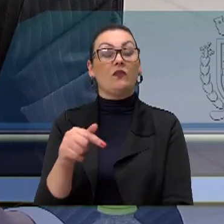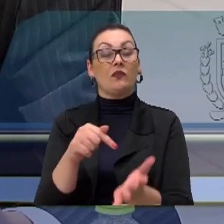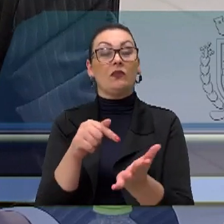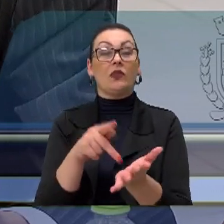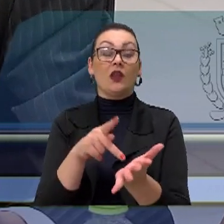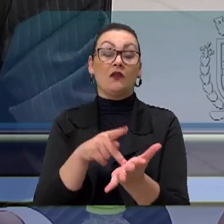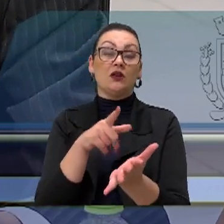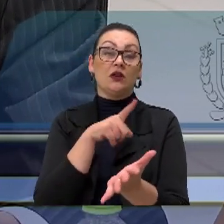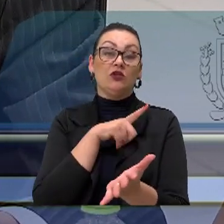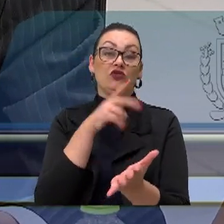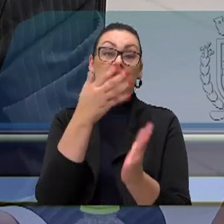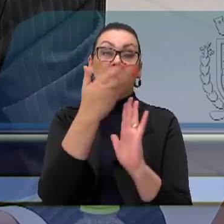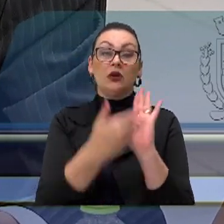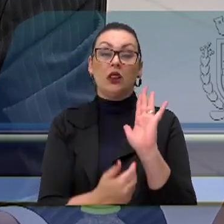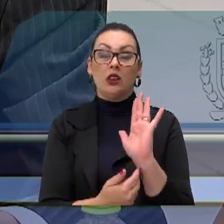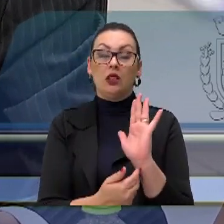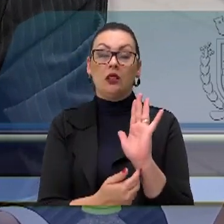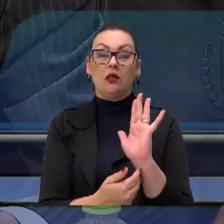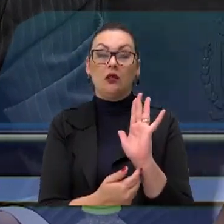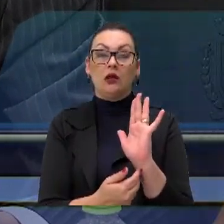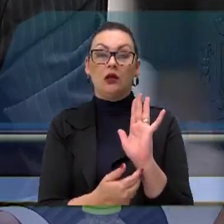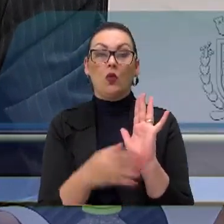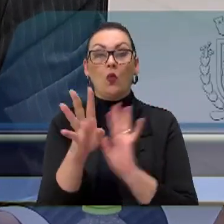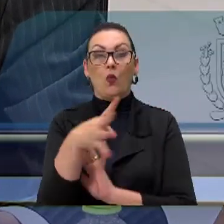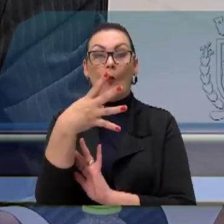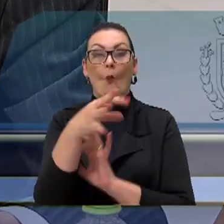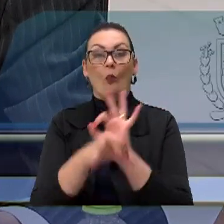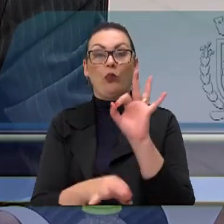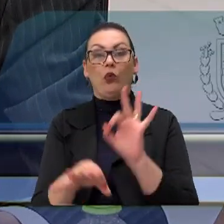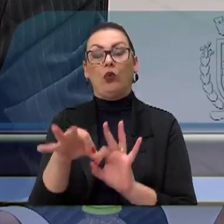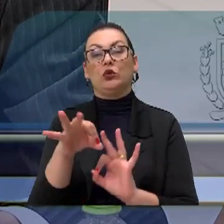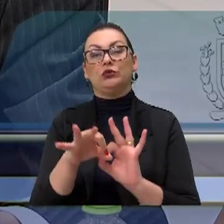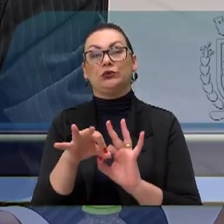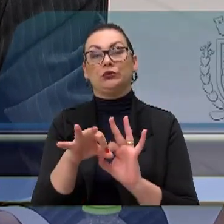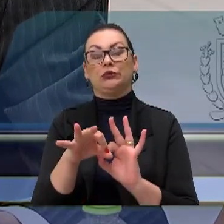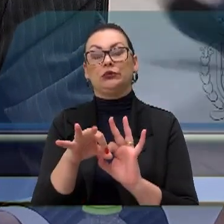nós tínhamos listado 4 projetos,